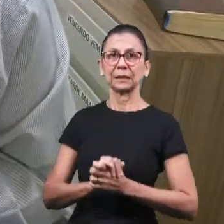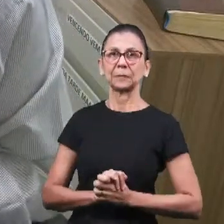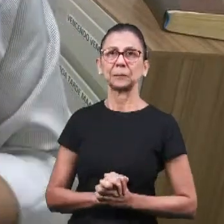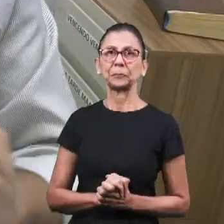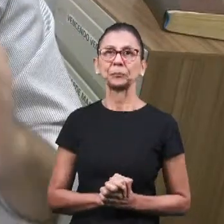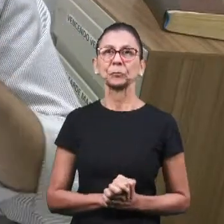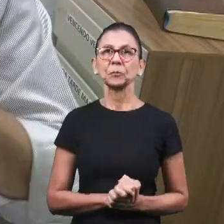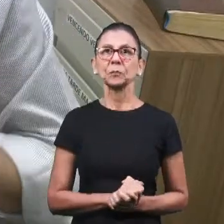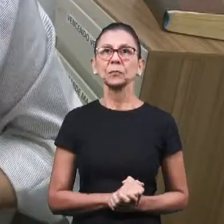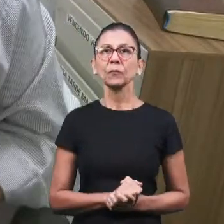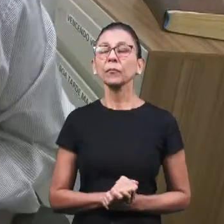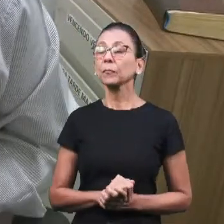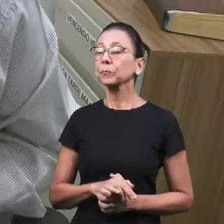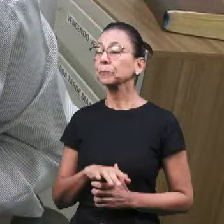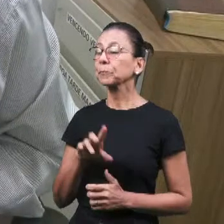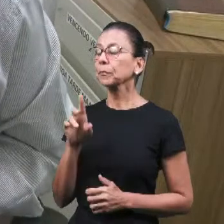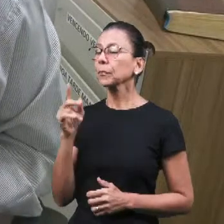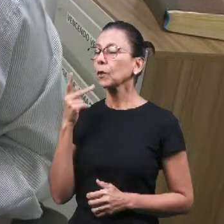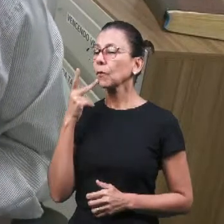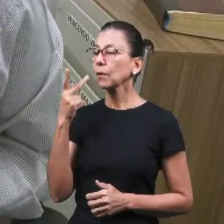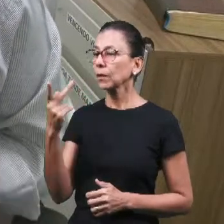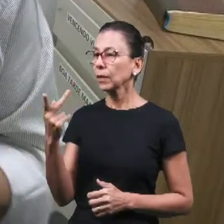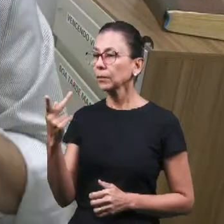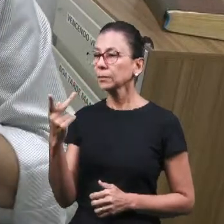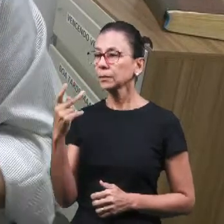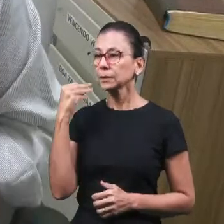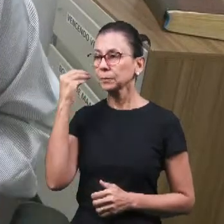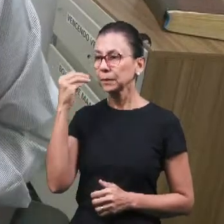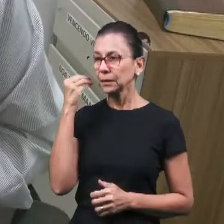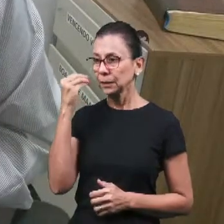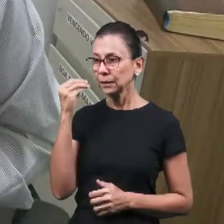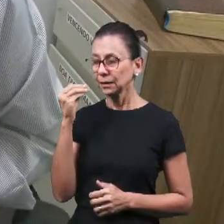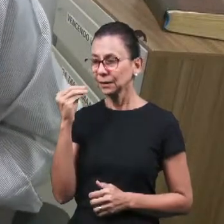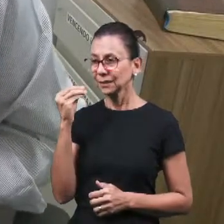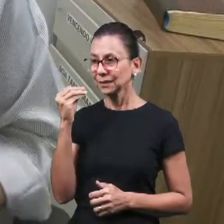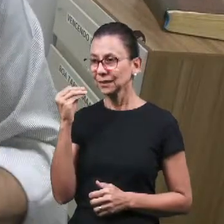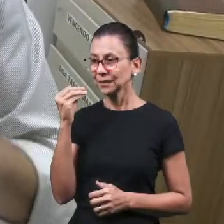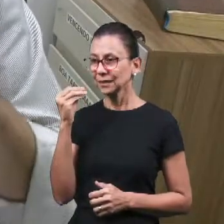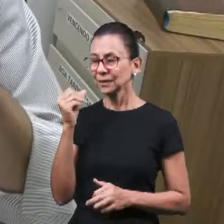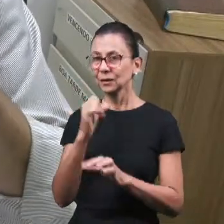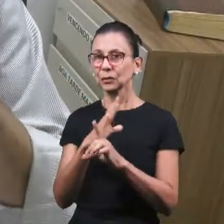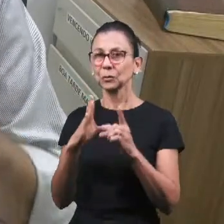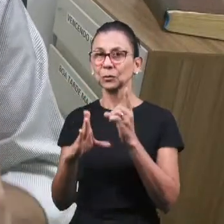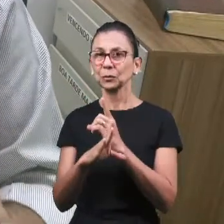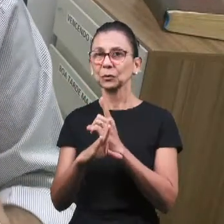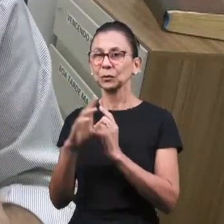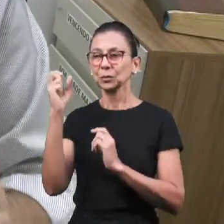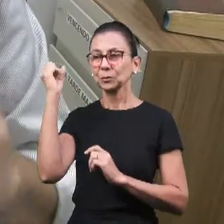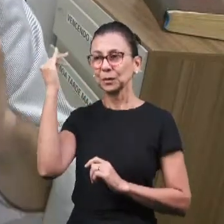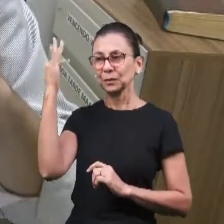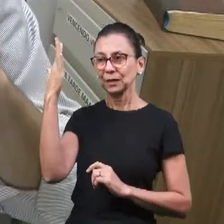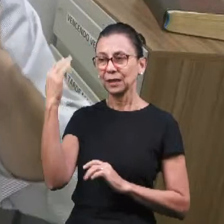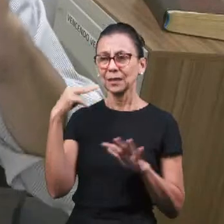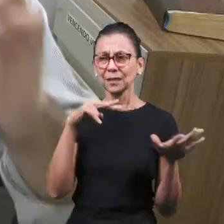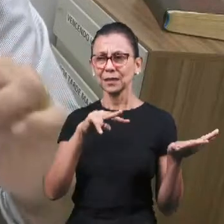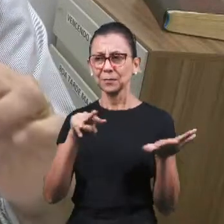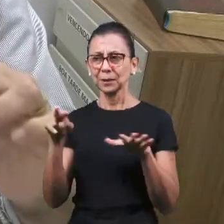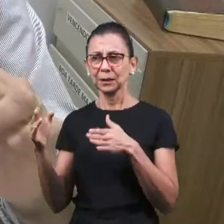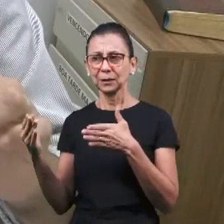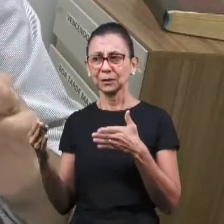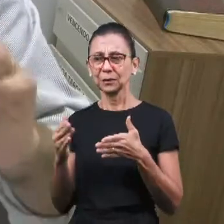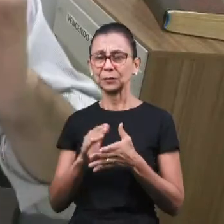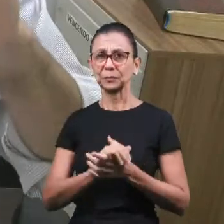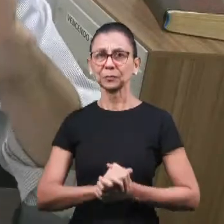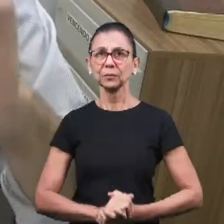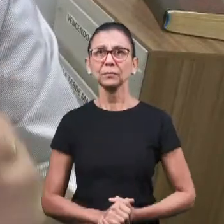o senhor falasse sobre uma experiência que aconteceu essa semana aqui no culto de madrugada com a irmã Flávia, com a esposa do